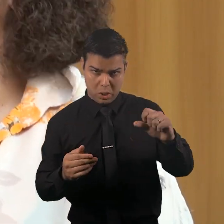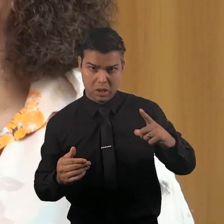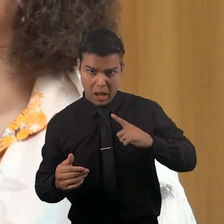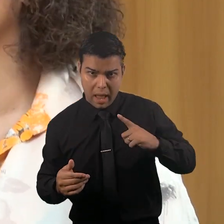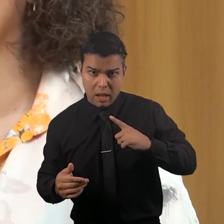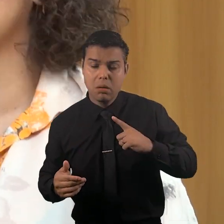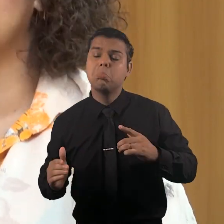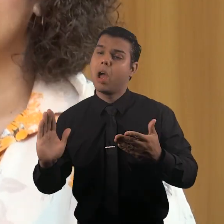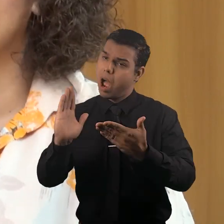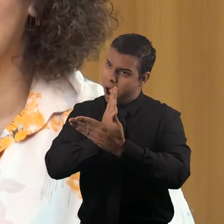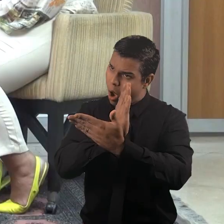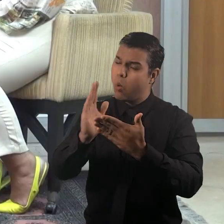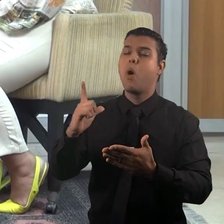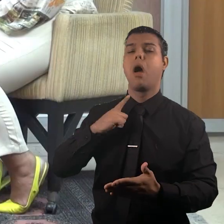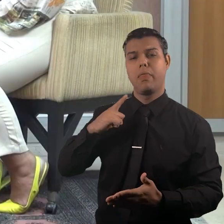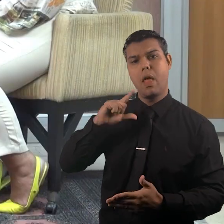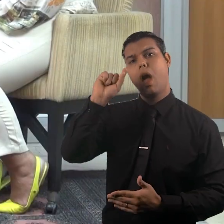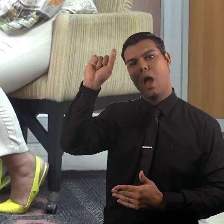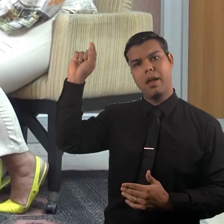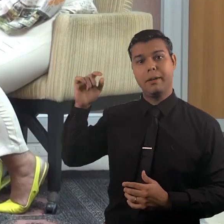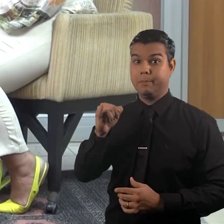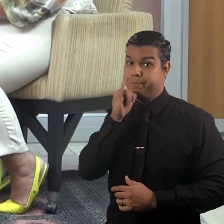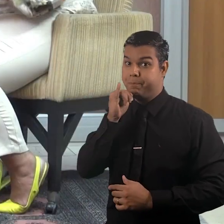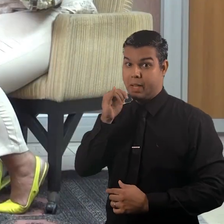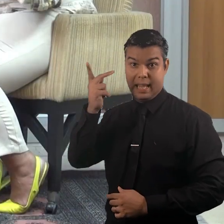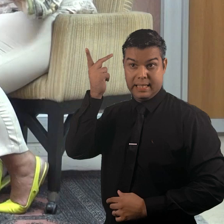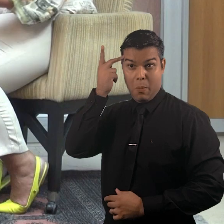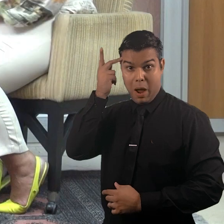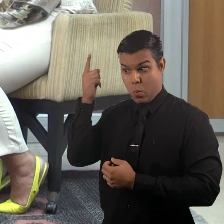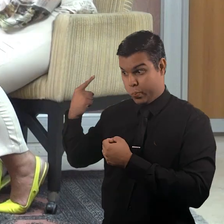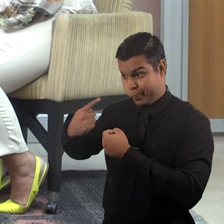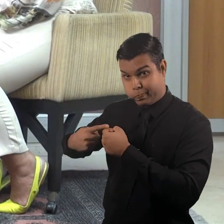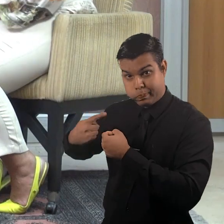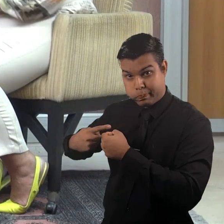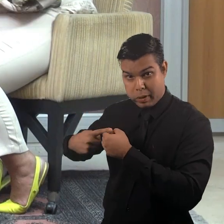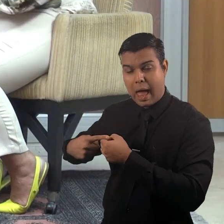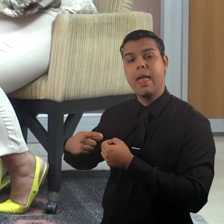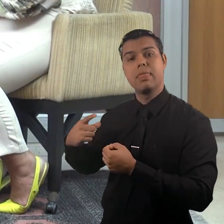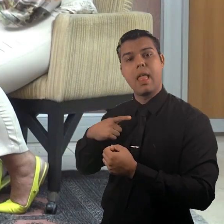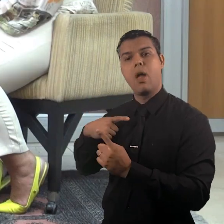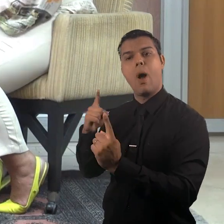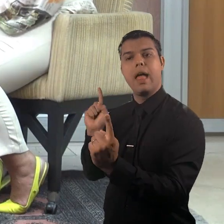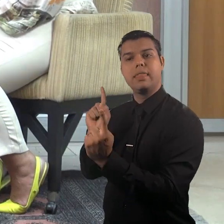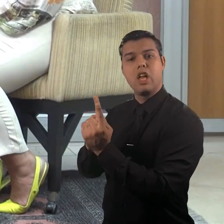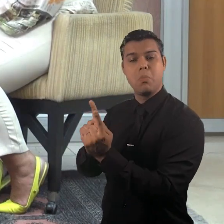SUS? Em alguns lugares do Brasil acontece. Por exemplo? Você tem cidades do